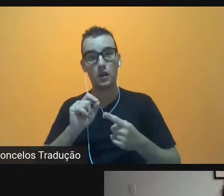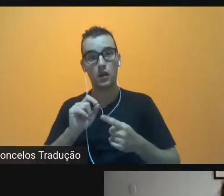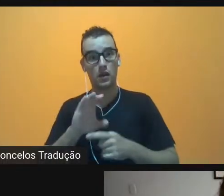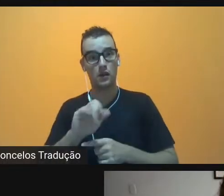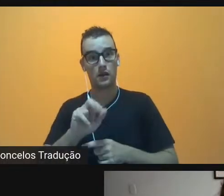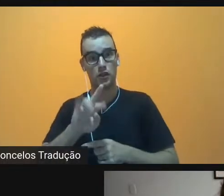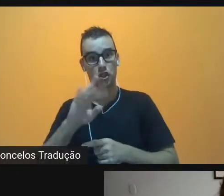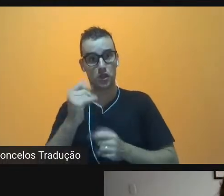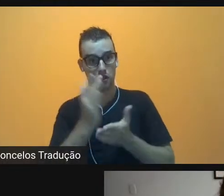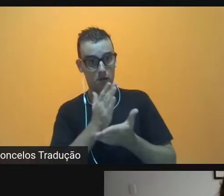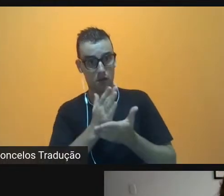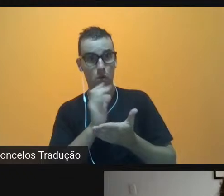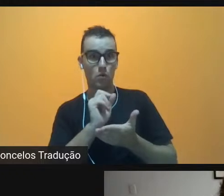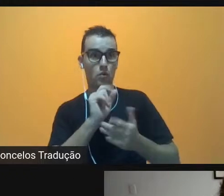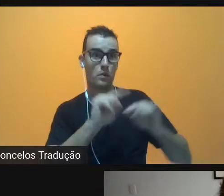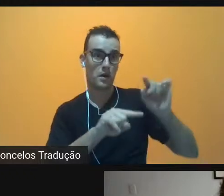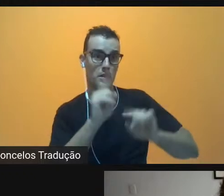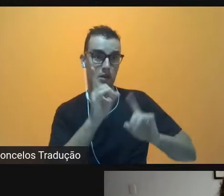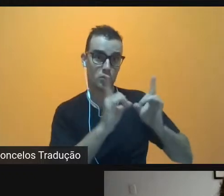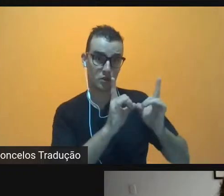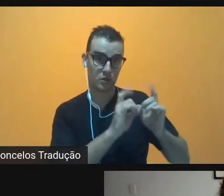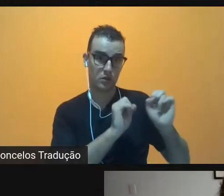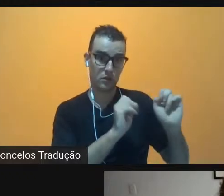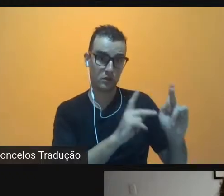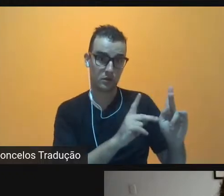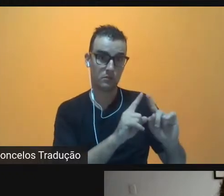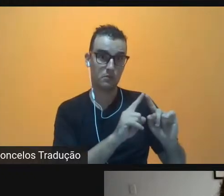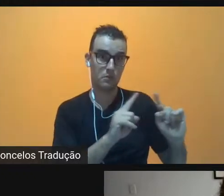didático, mas...